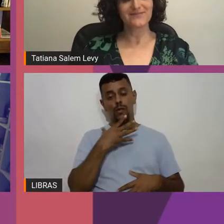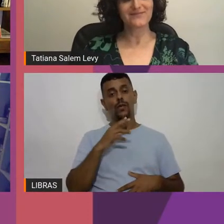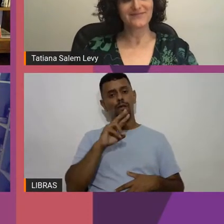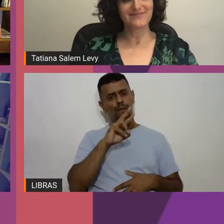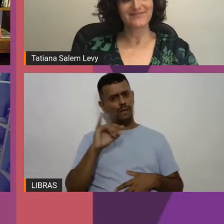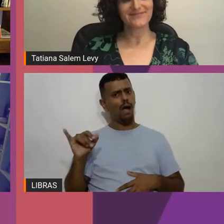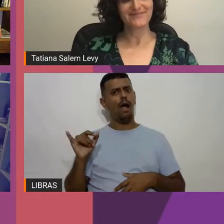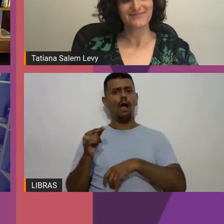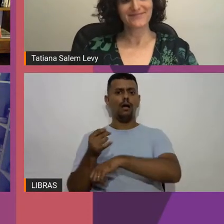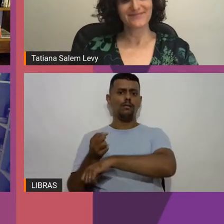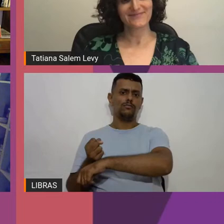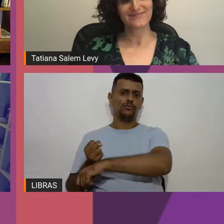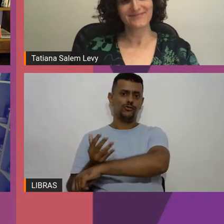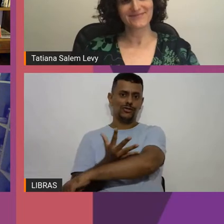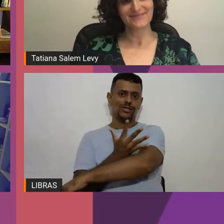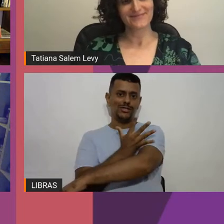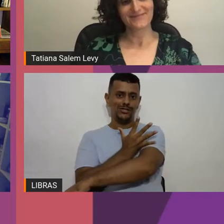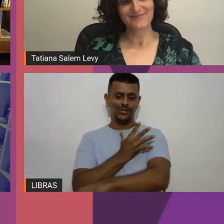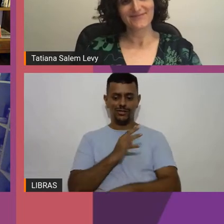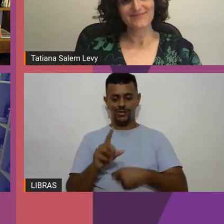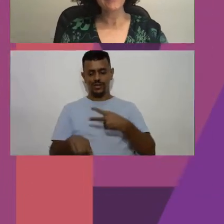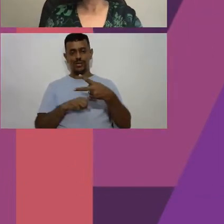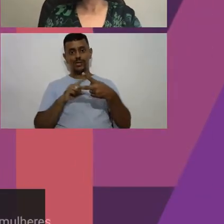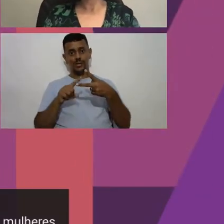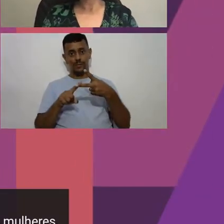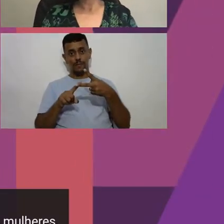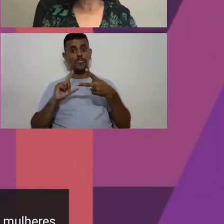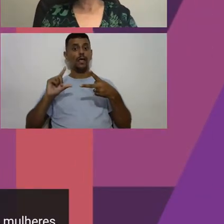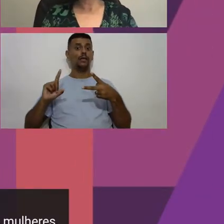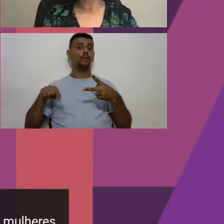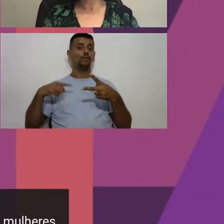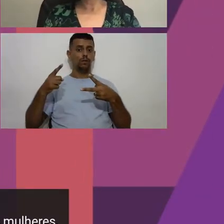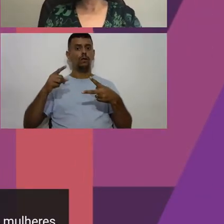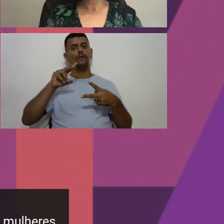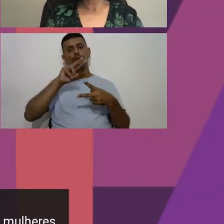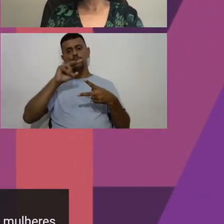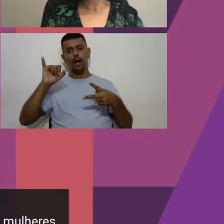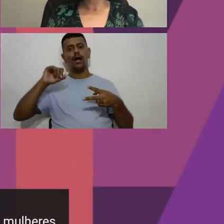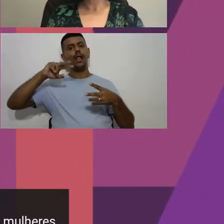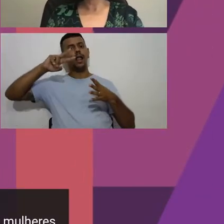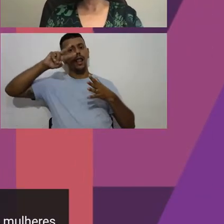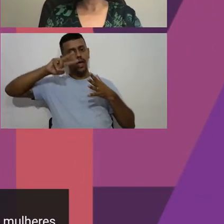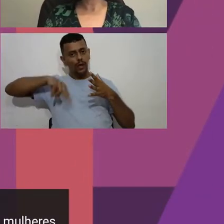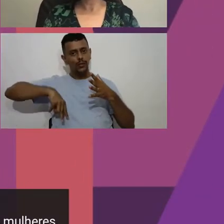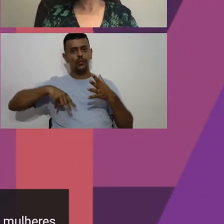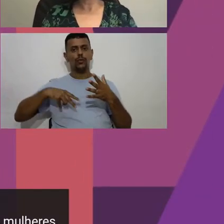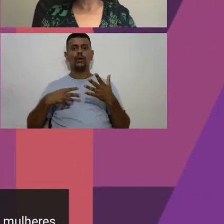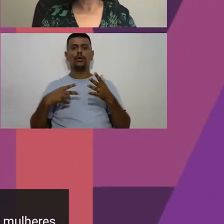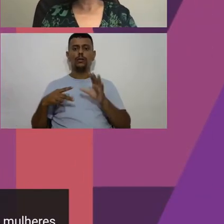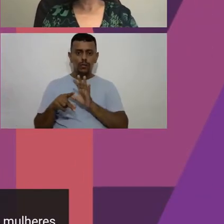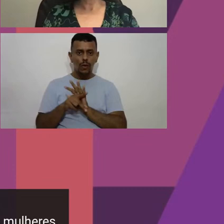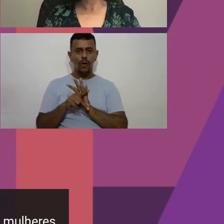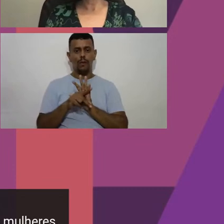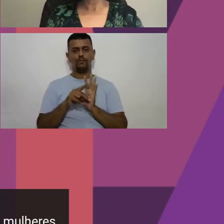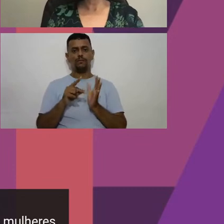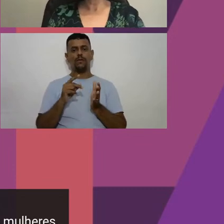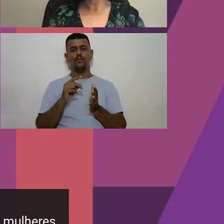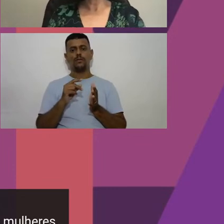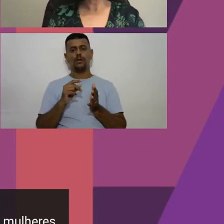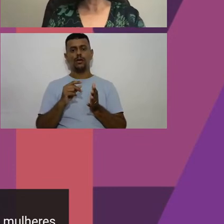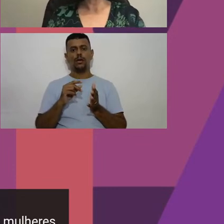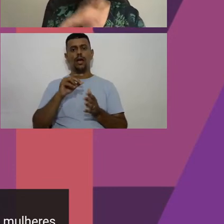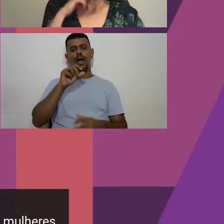emocionante e depois vamos ter a leitura do conto inédito que o seu o clima editou